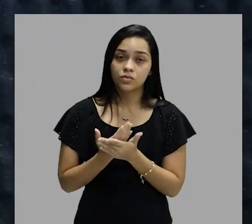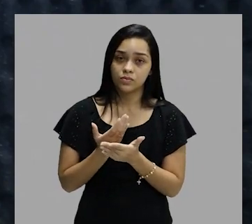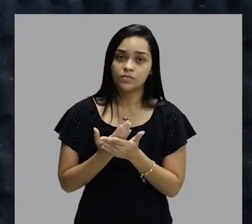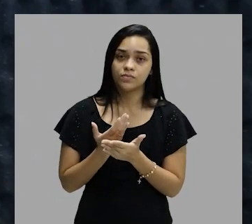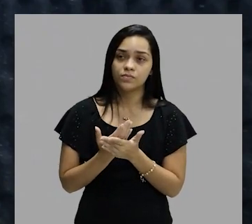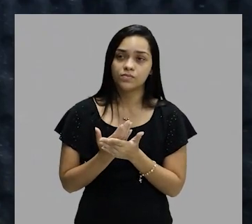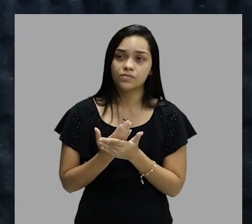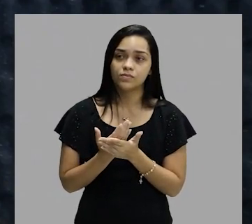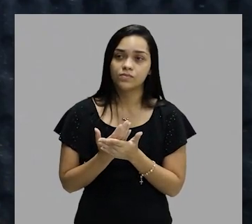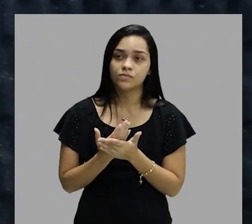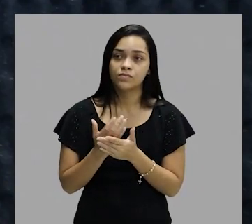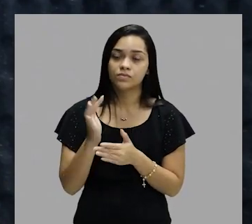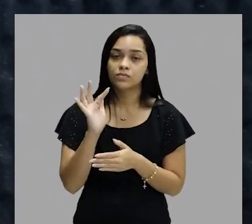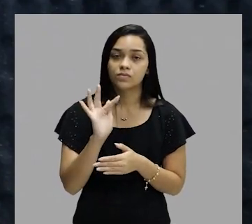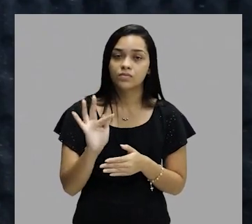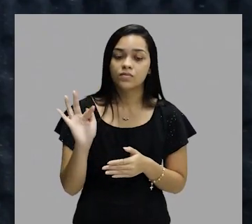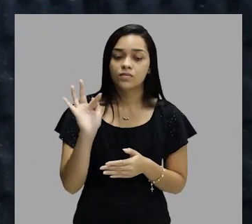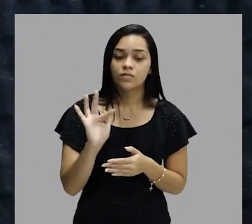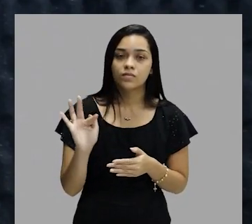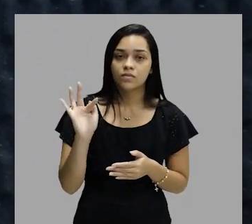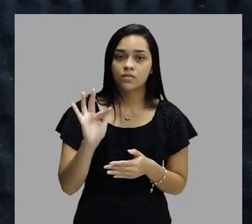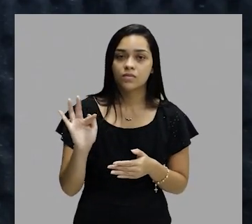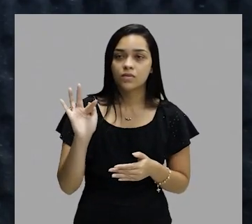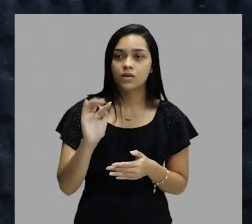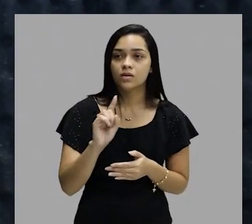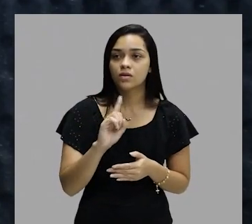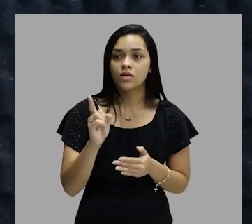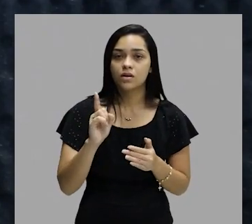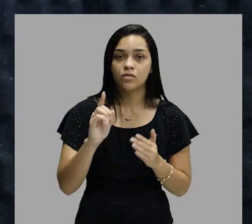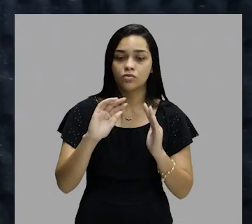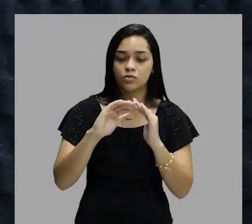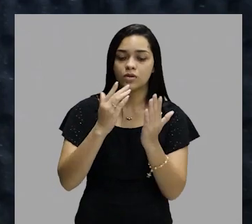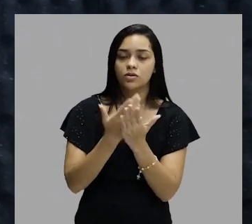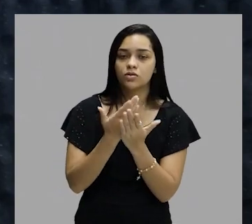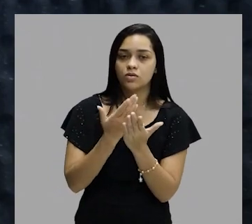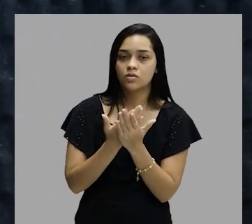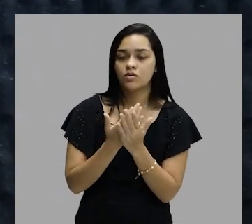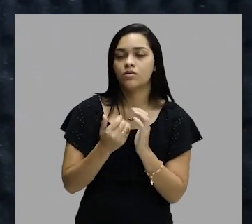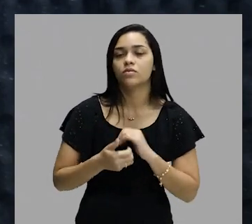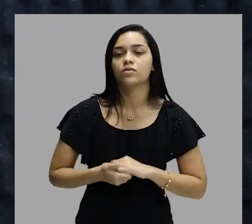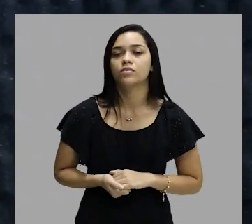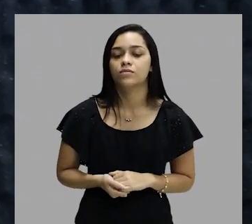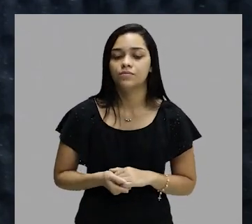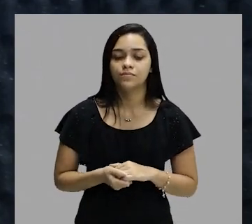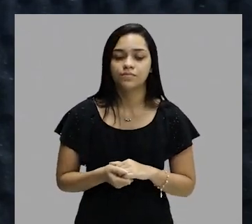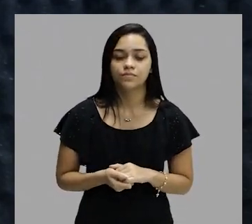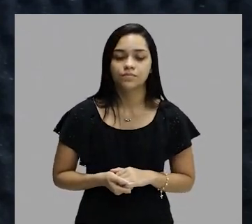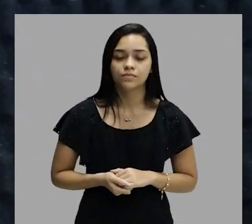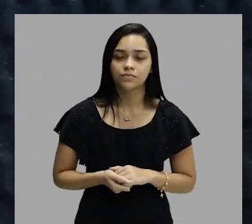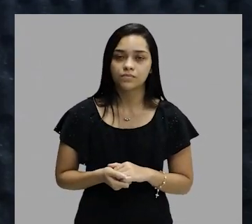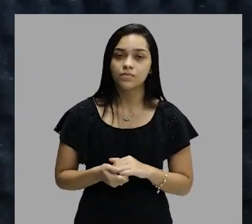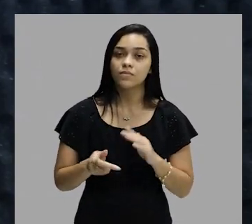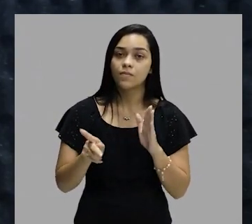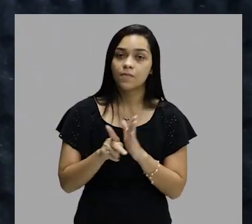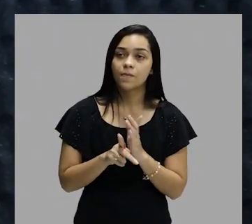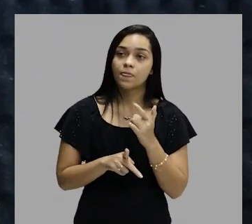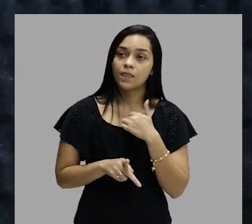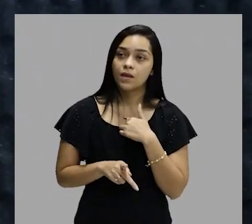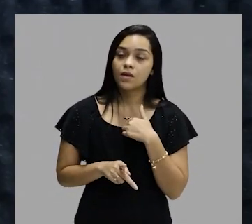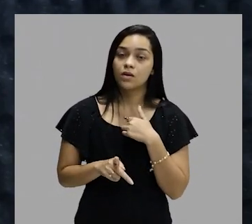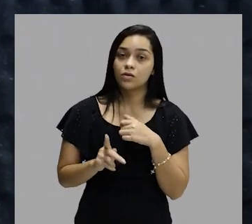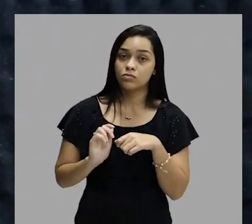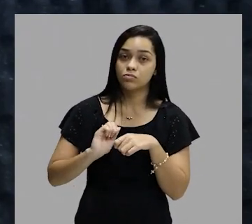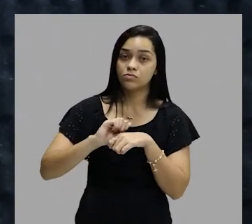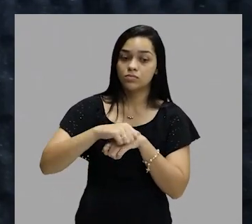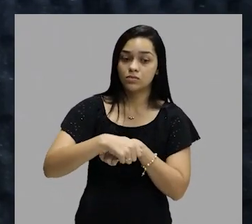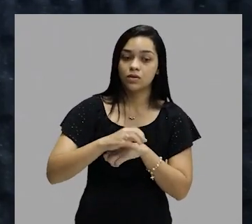né, numa faculdade pública, não é num colégio. Se eu faço os estudos universitários, obviamente eu estou no ensino